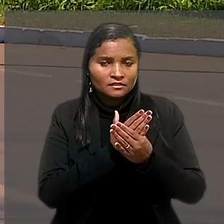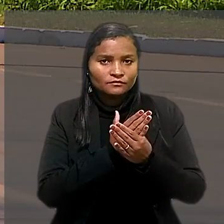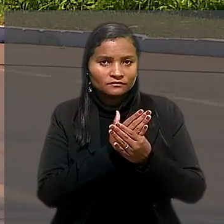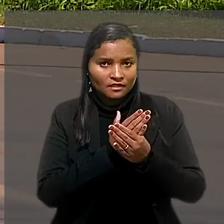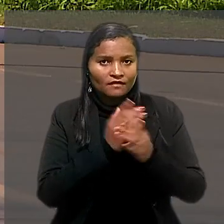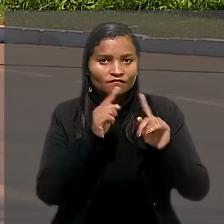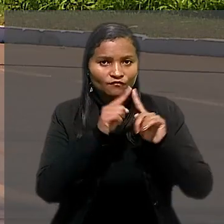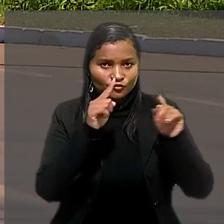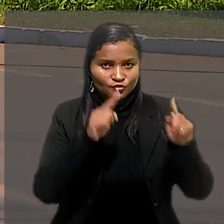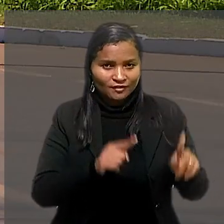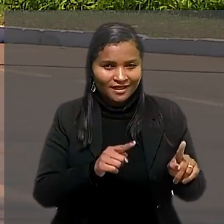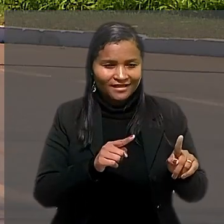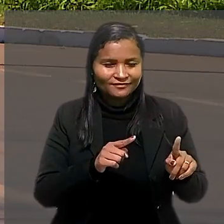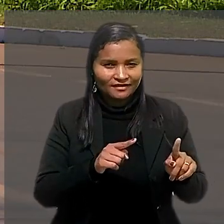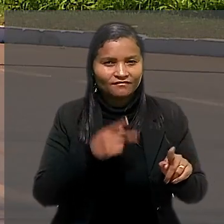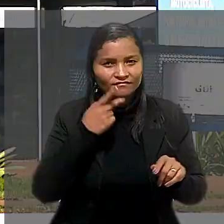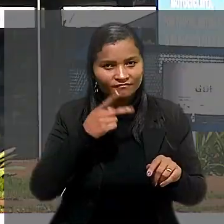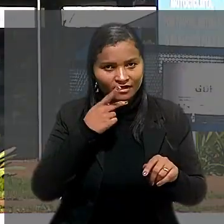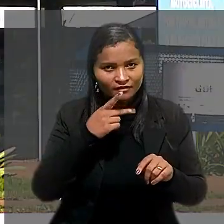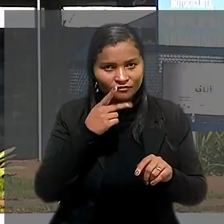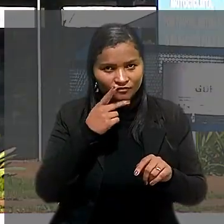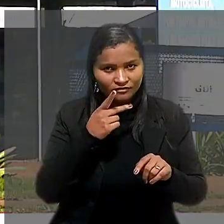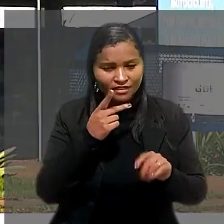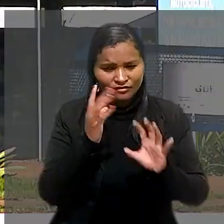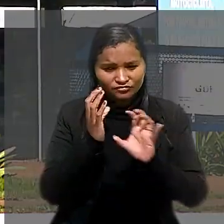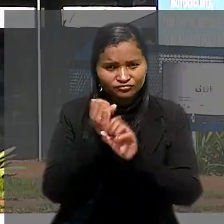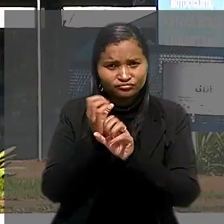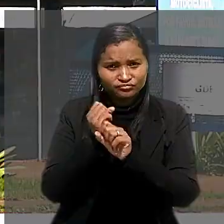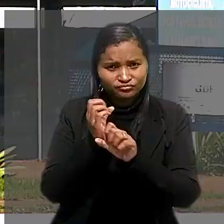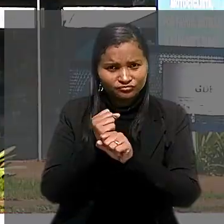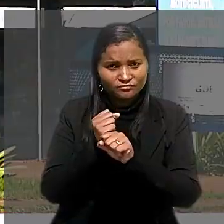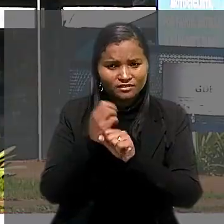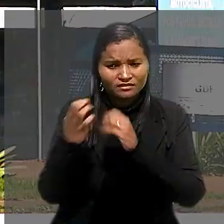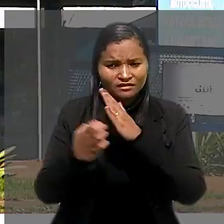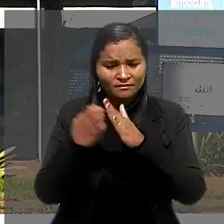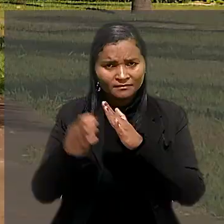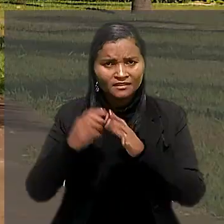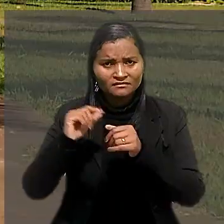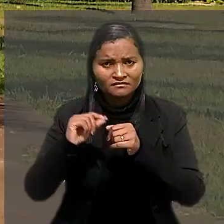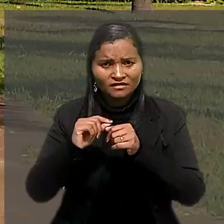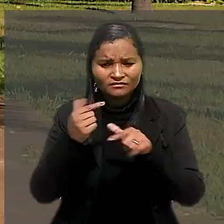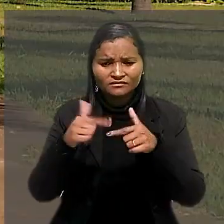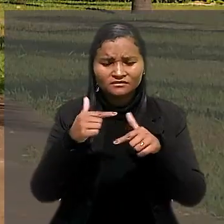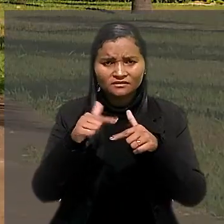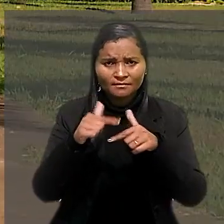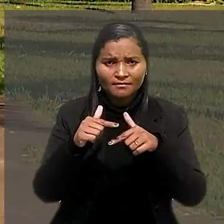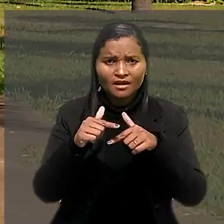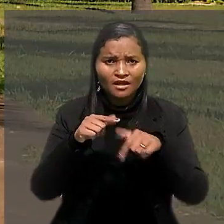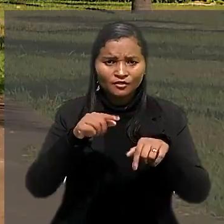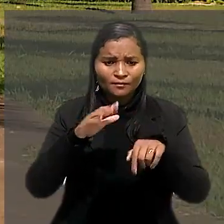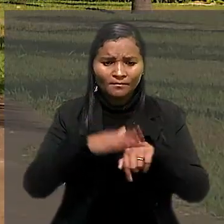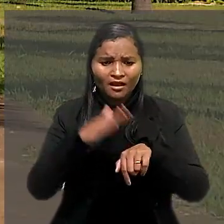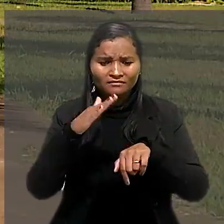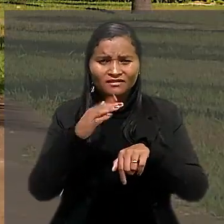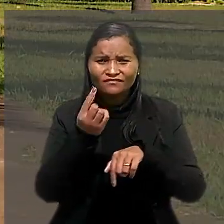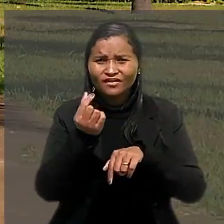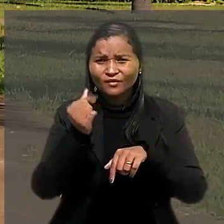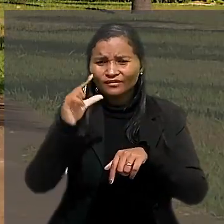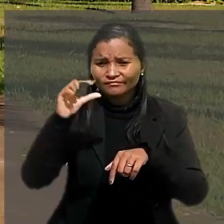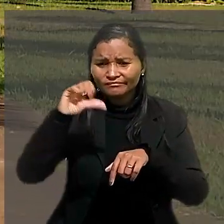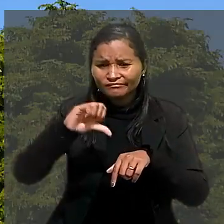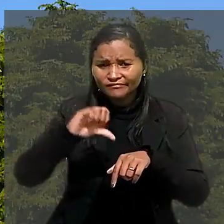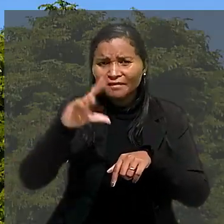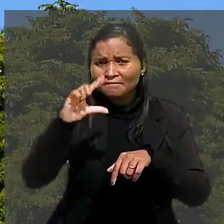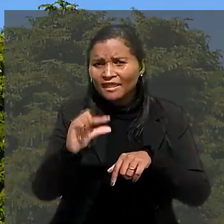Na ação, o empregado da Nova Cap alegou que, com a fórmula aplicada pela empresa, o trabalho extra era remunerado em valor